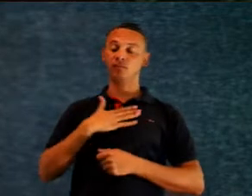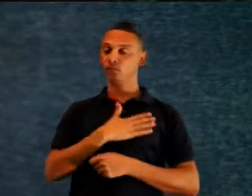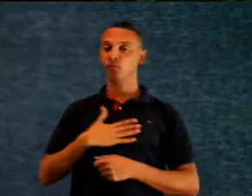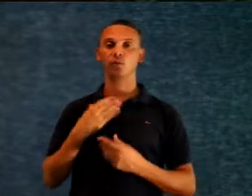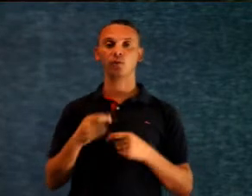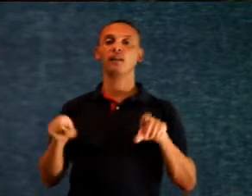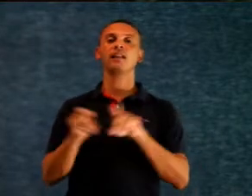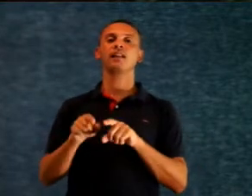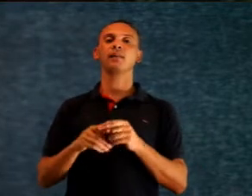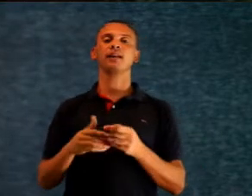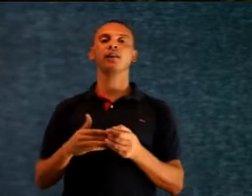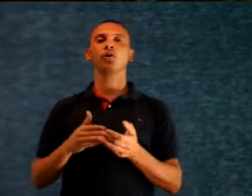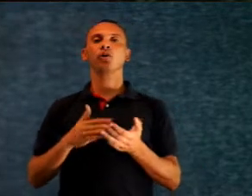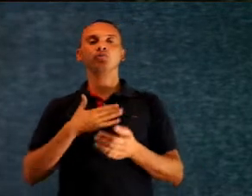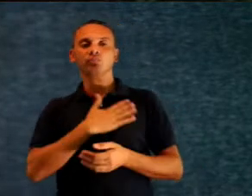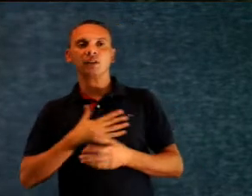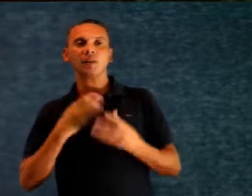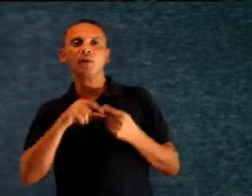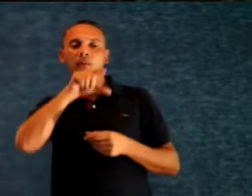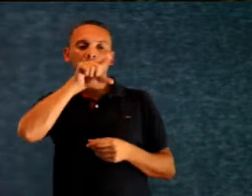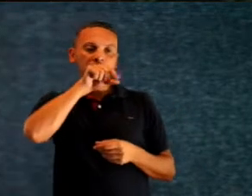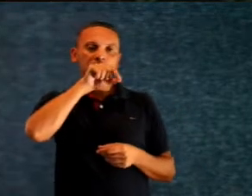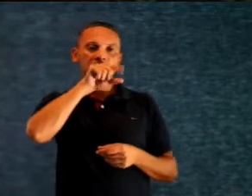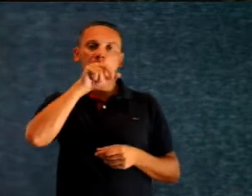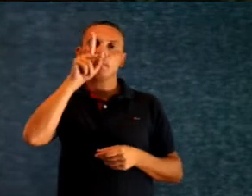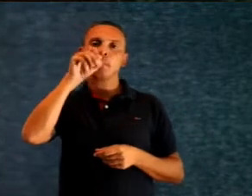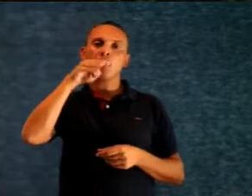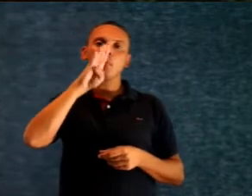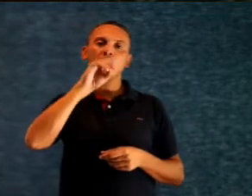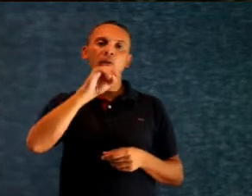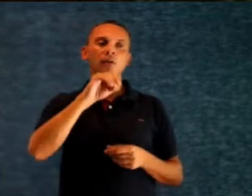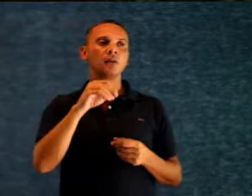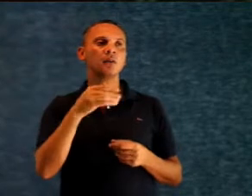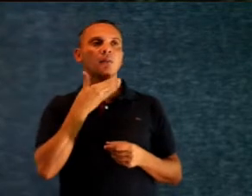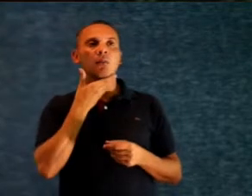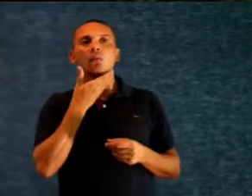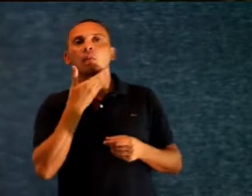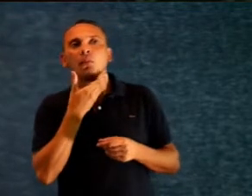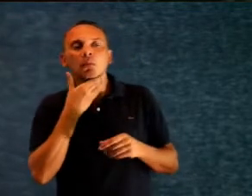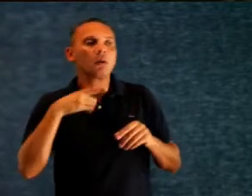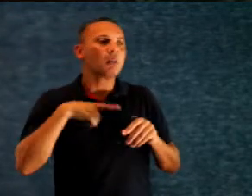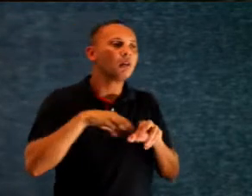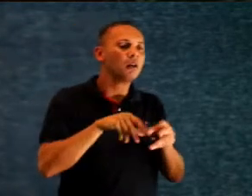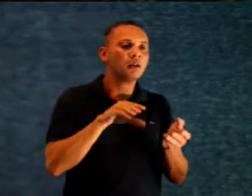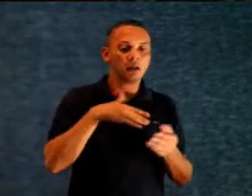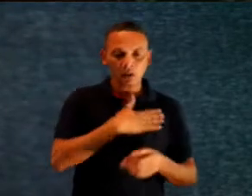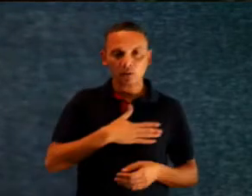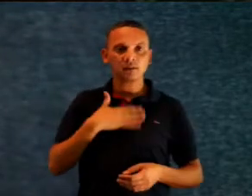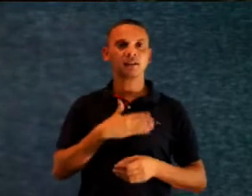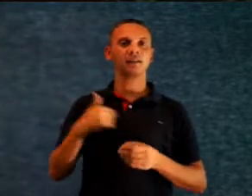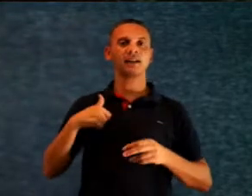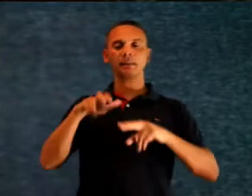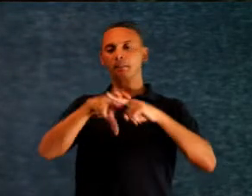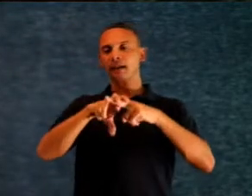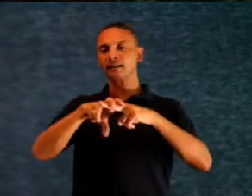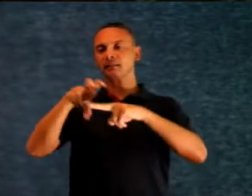livro que são as crônicas que ela escreveu sobre os animais, sobre cães, gatos, pombos, pássaros. É um belo livro,